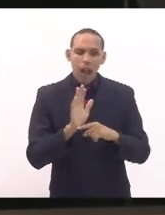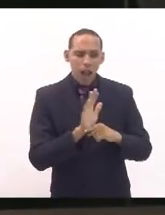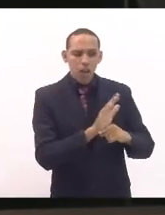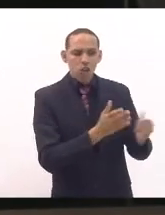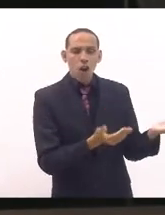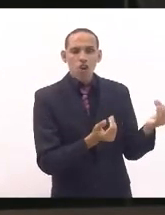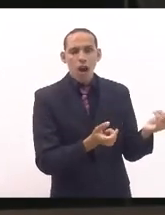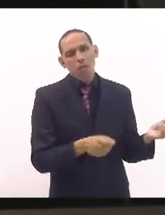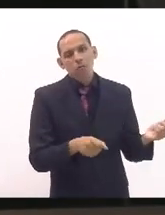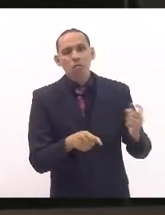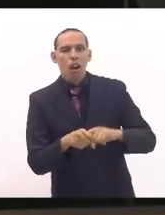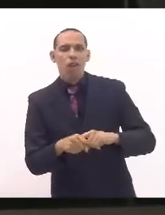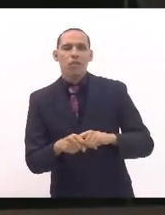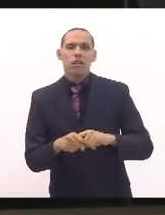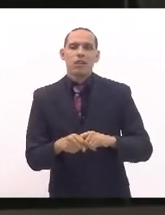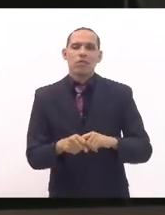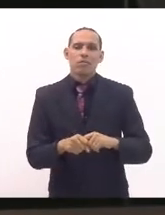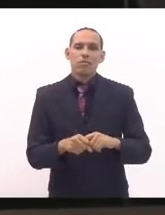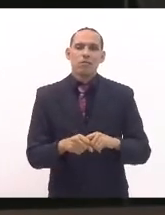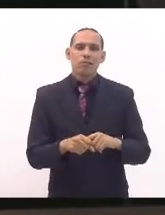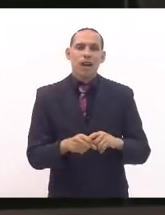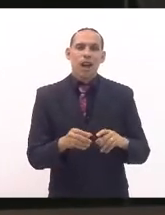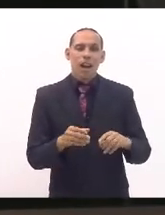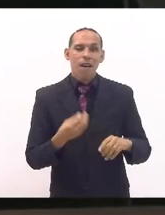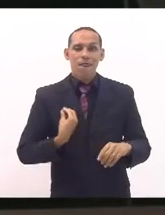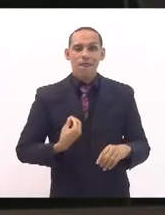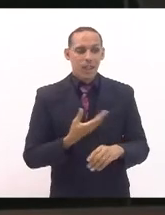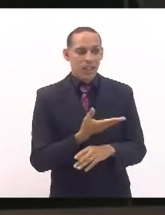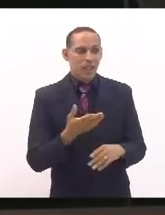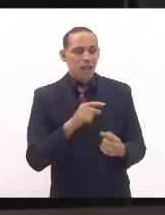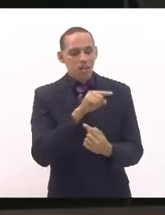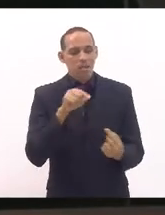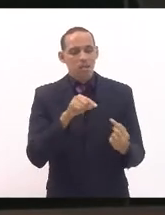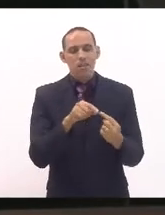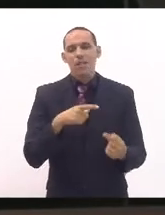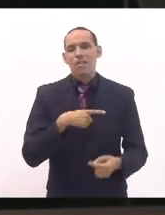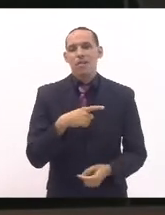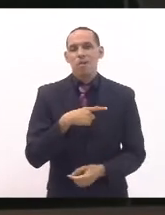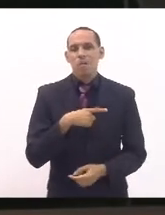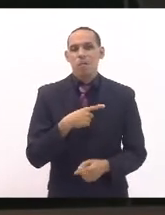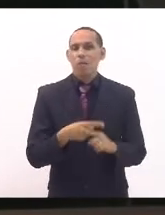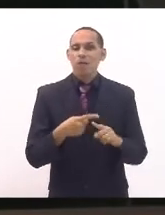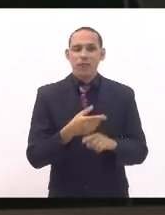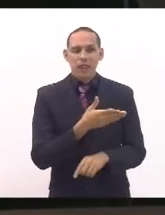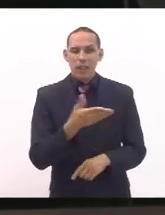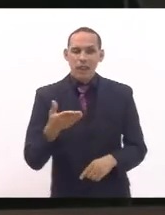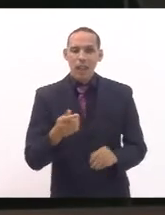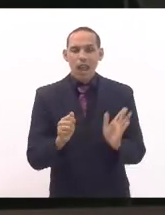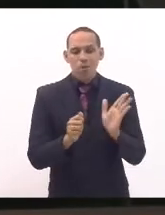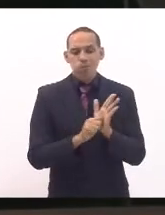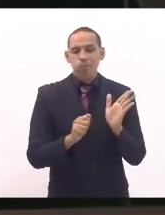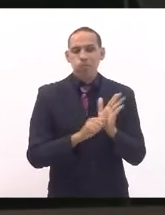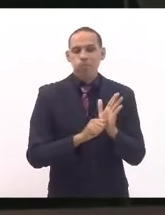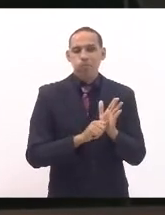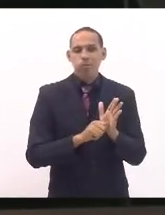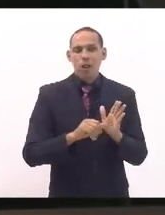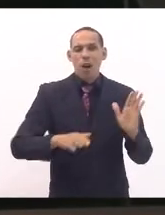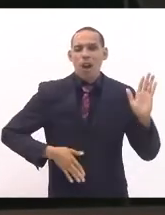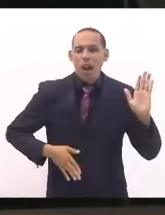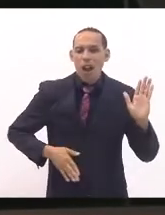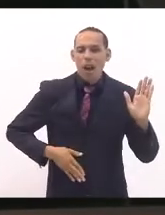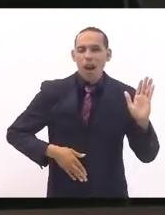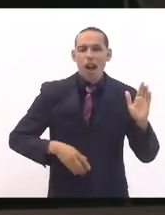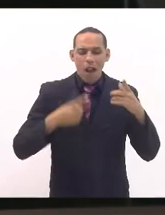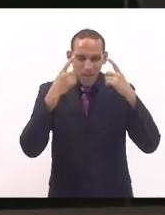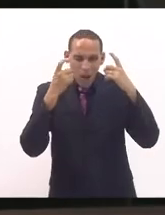juventude desses territórios, dão sentido à vida desses jovens, que muitas vezes são disputados pela criminalidade, pela violência